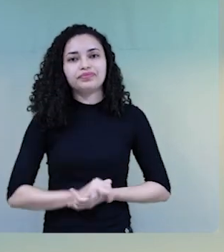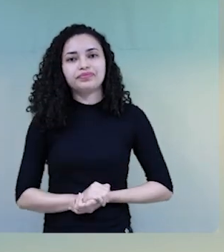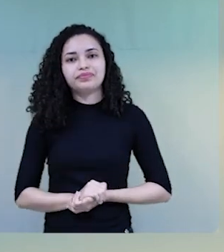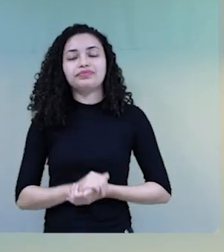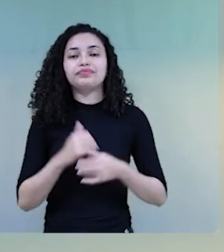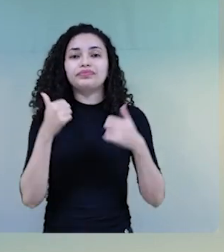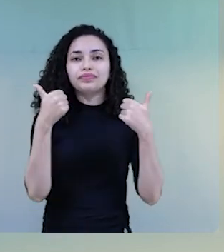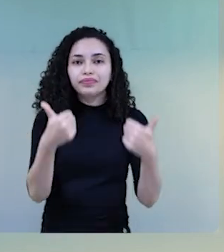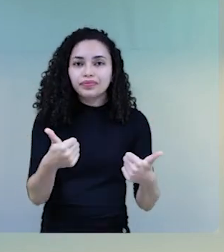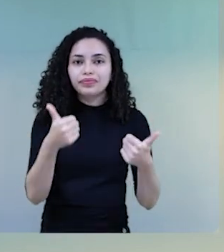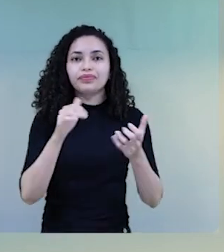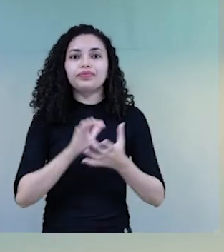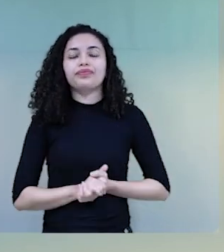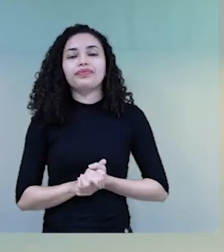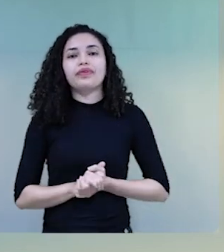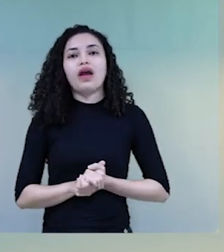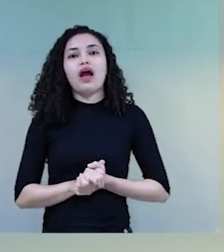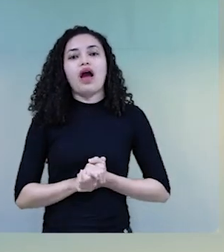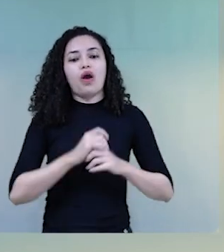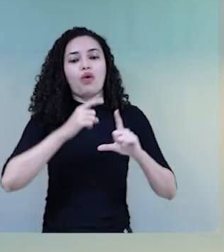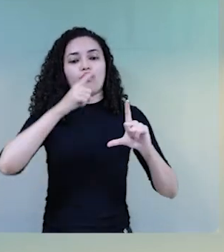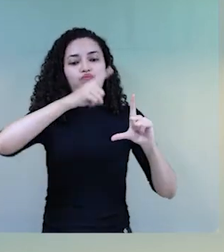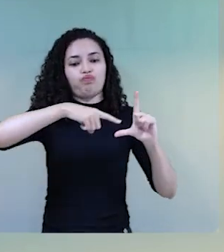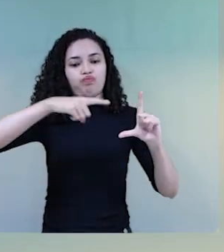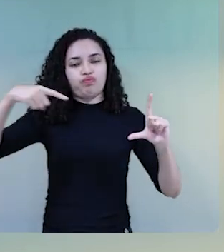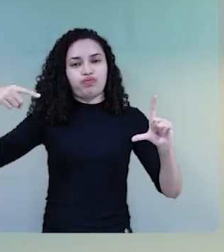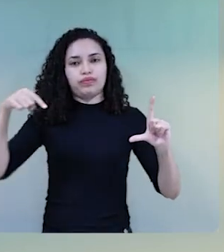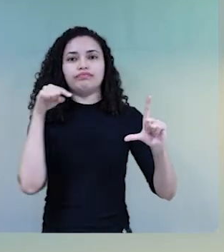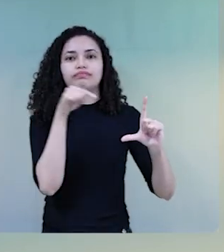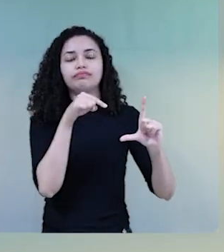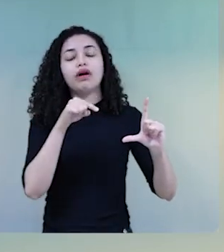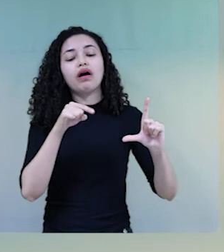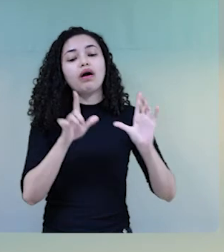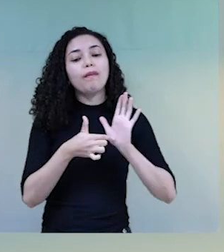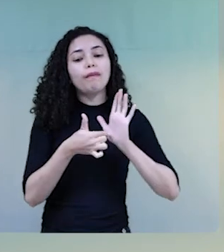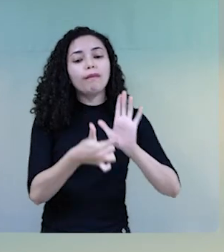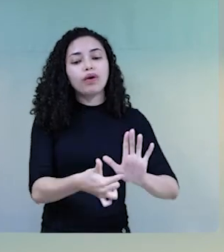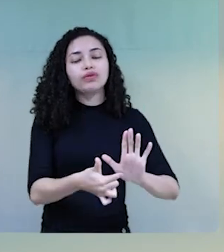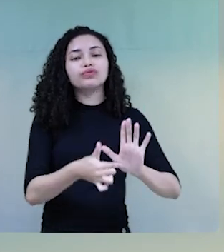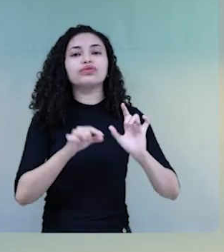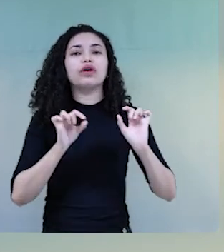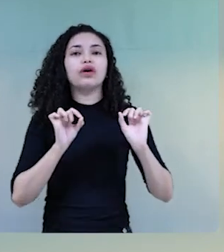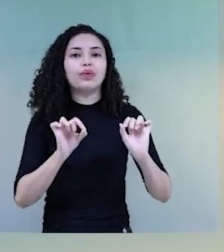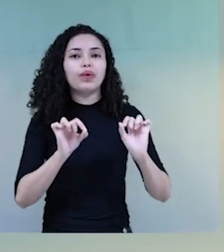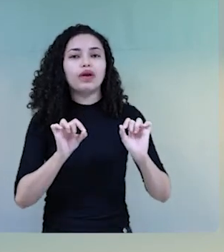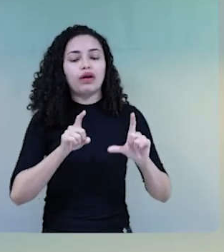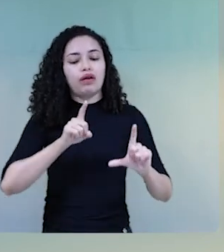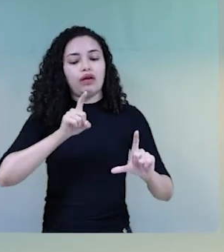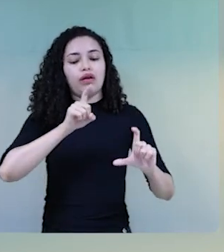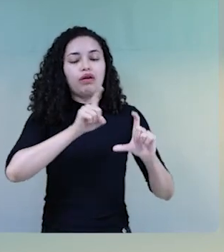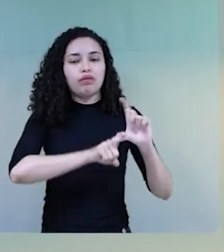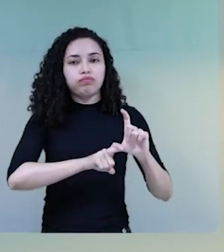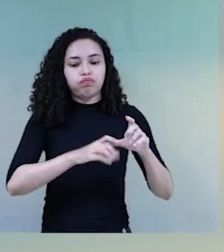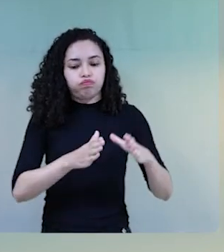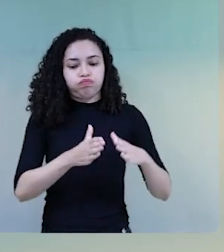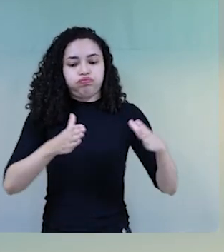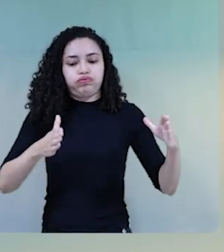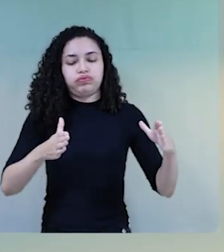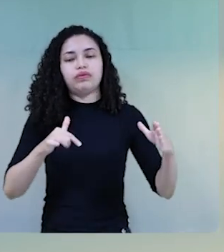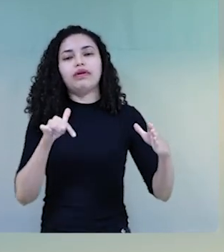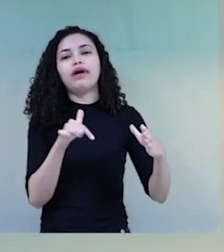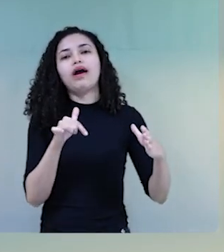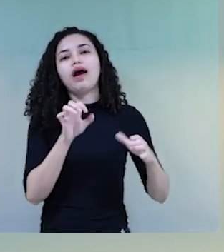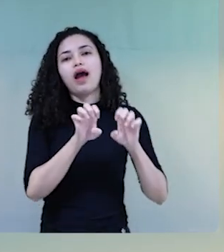Show de bola. Aqui é a representação gráfica, tá, pessoal? Representação gráfica do gerador. Quando eu pego essa equação do